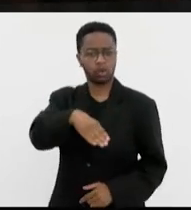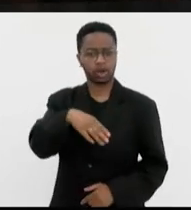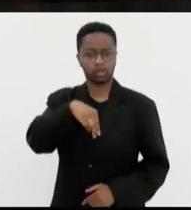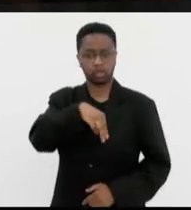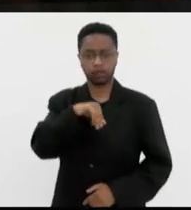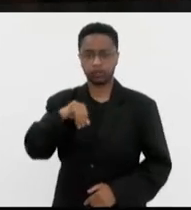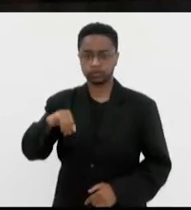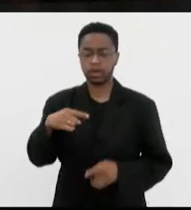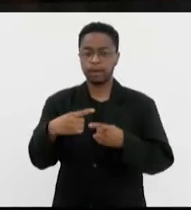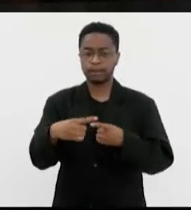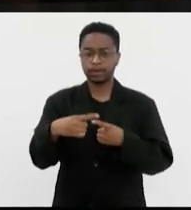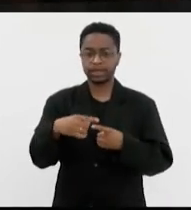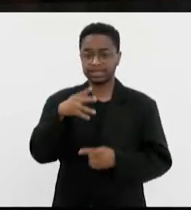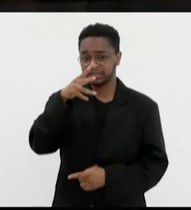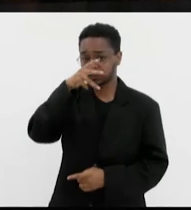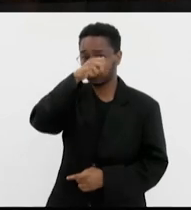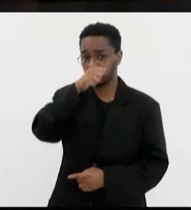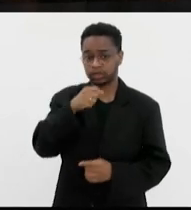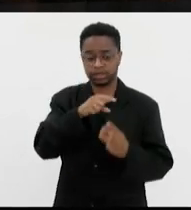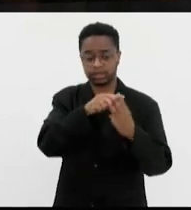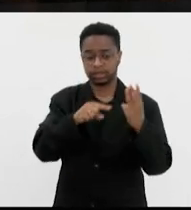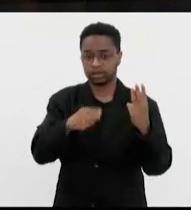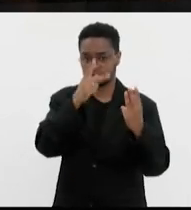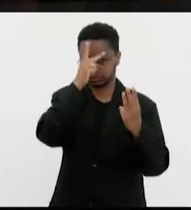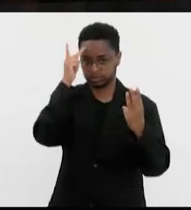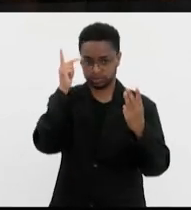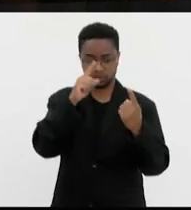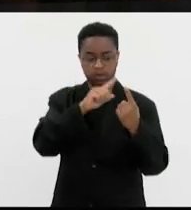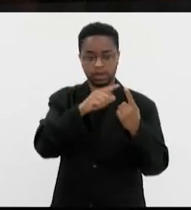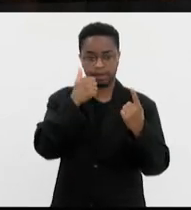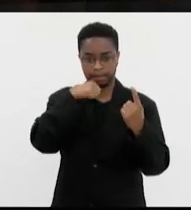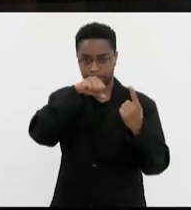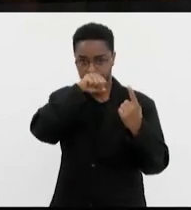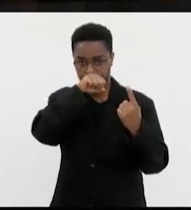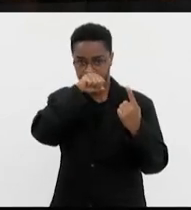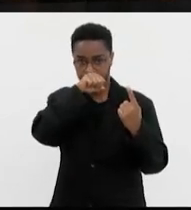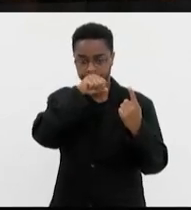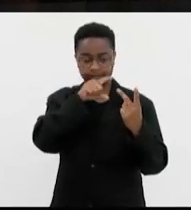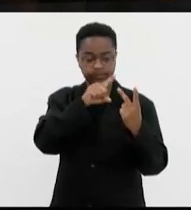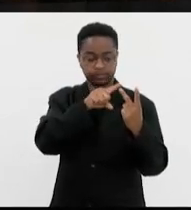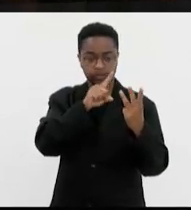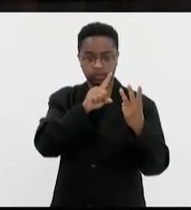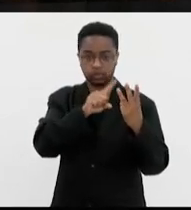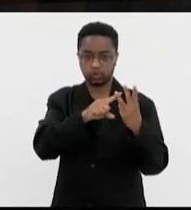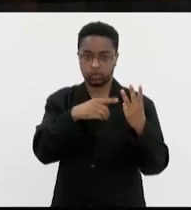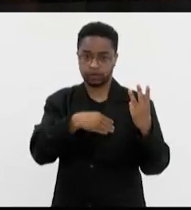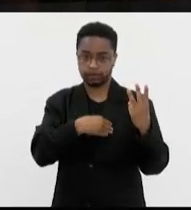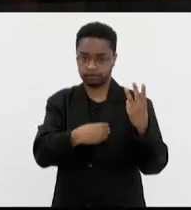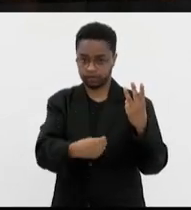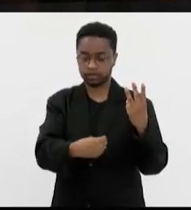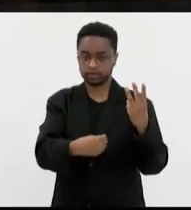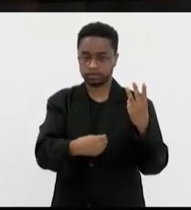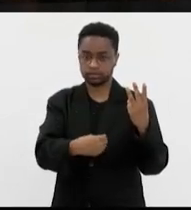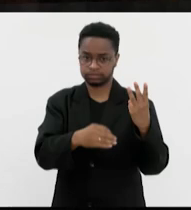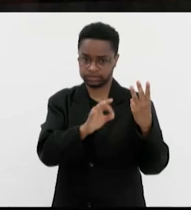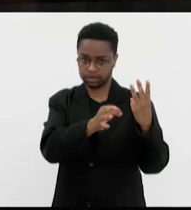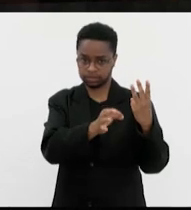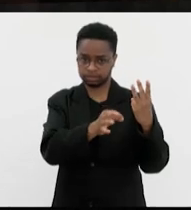da enchente 3 vidas, da mãe e de 2 filhos, não foi